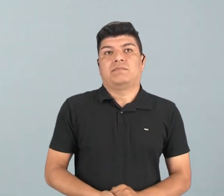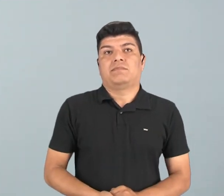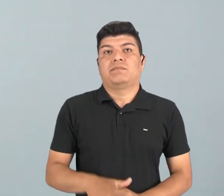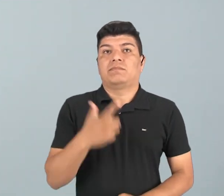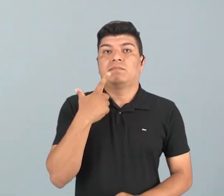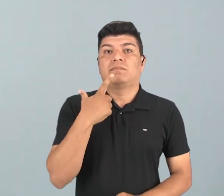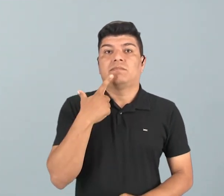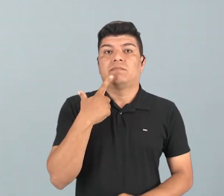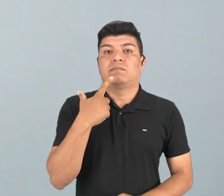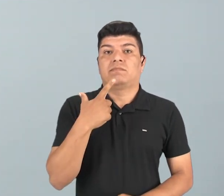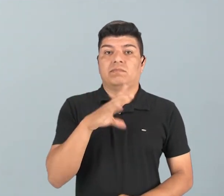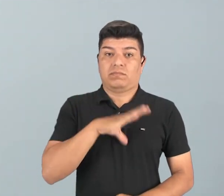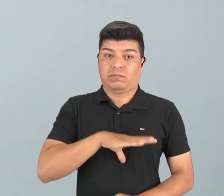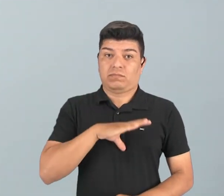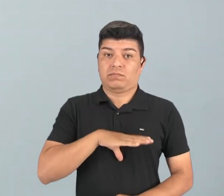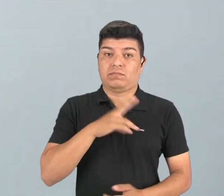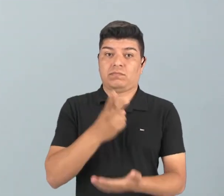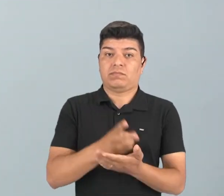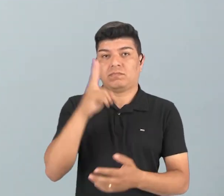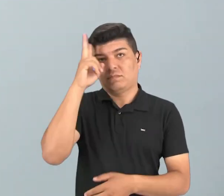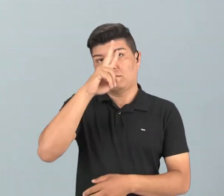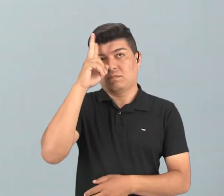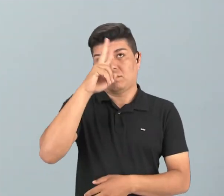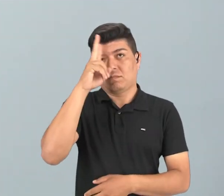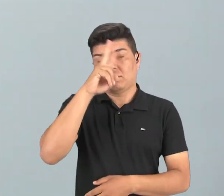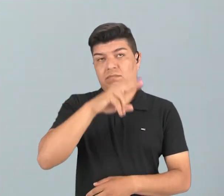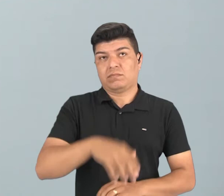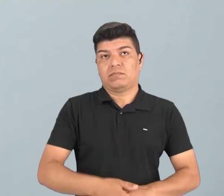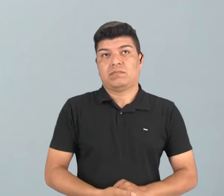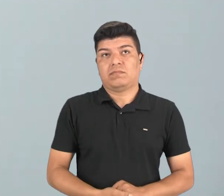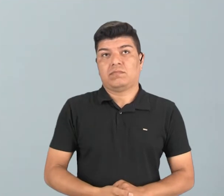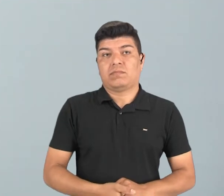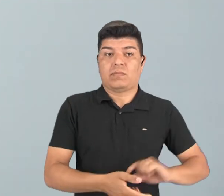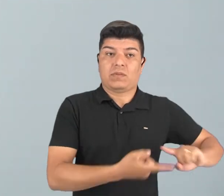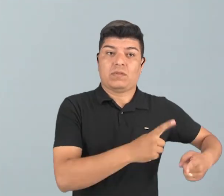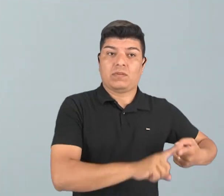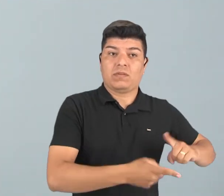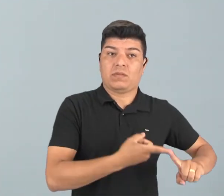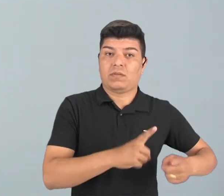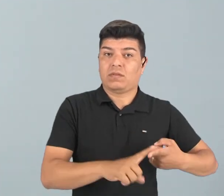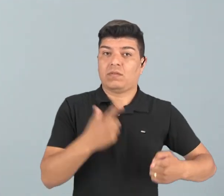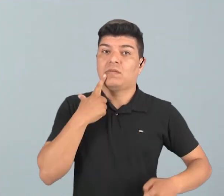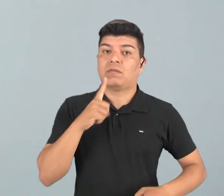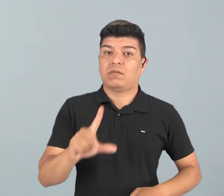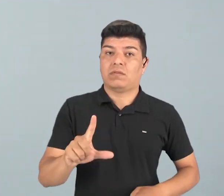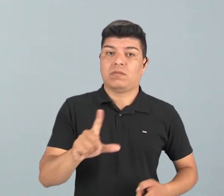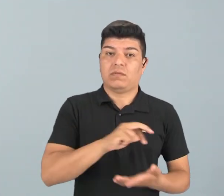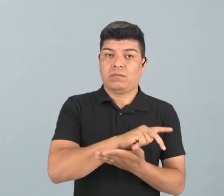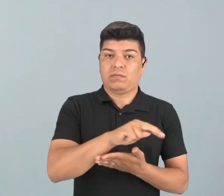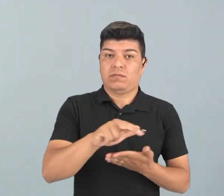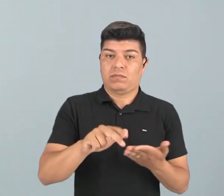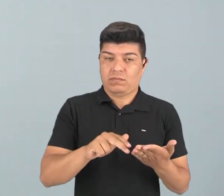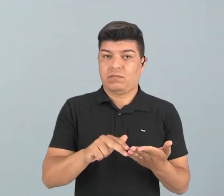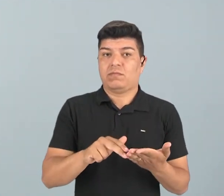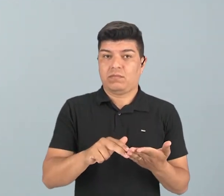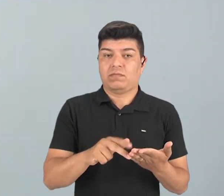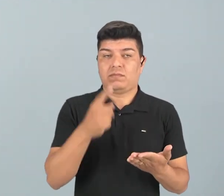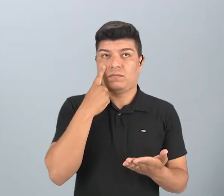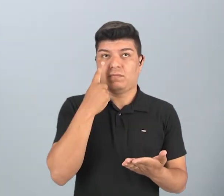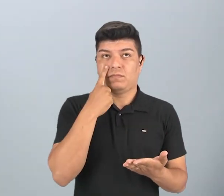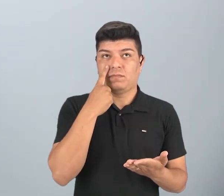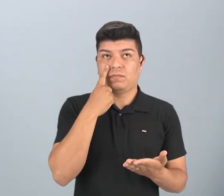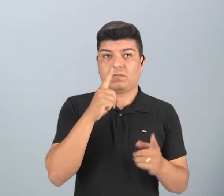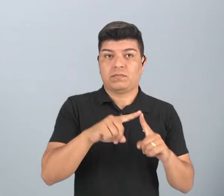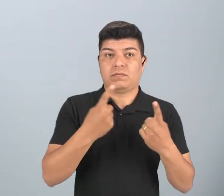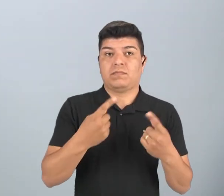na língua portuguesa é importante a gente sempre lembrar disso, tá? Essas variações na língua tem vários tipos, é claro, como a gente viu aí.